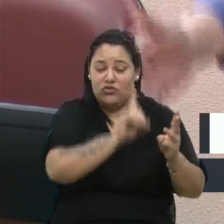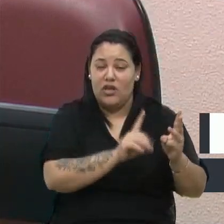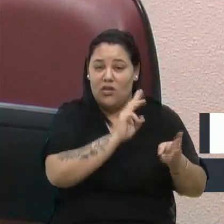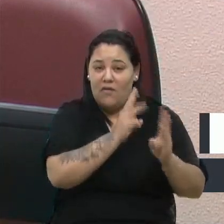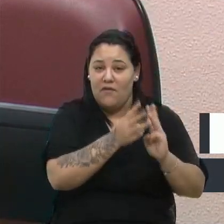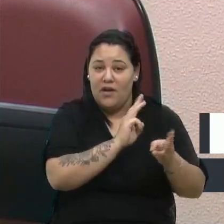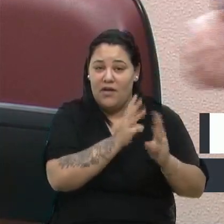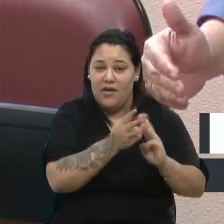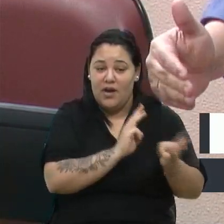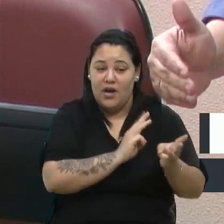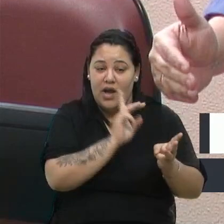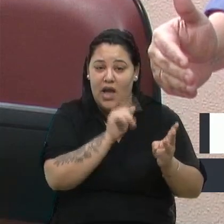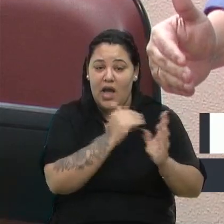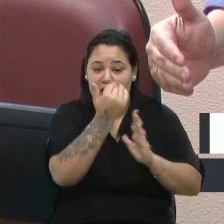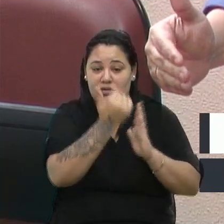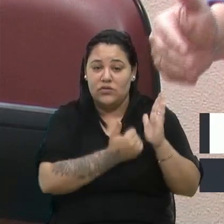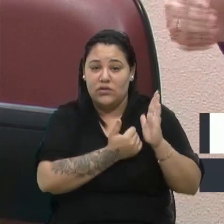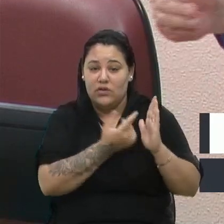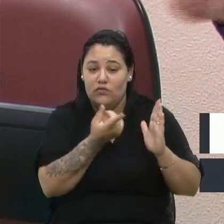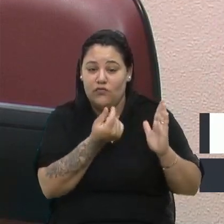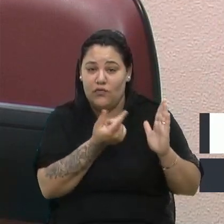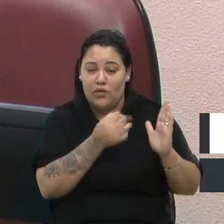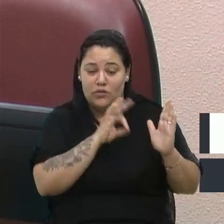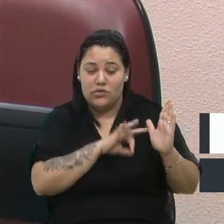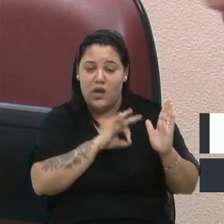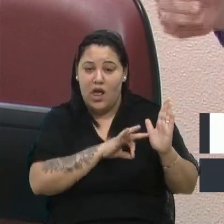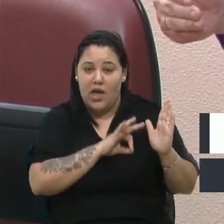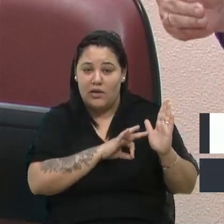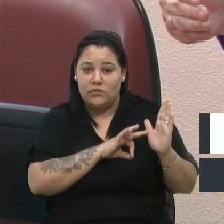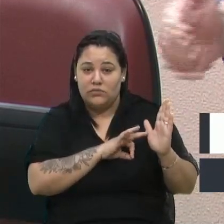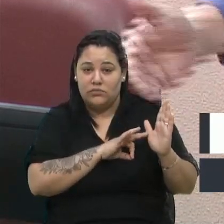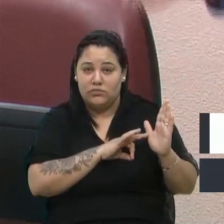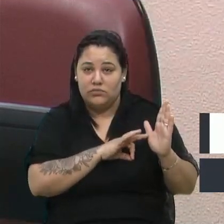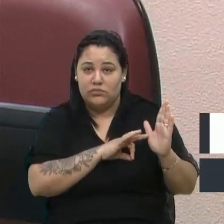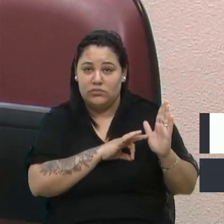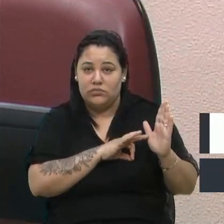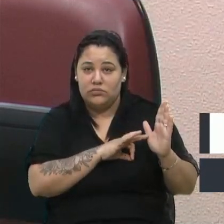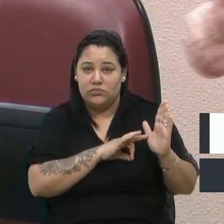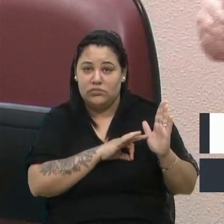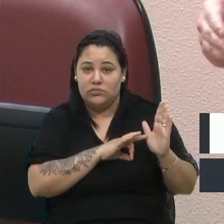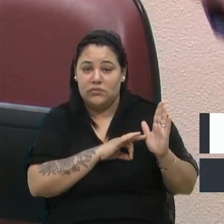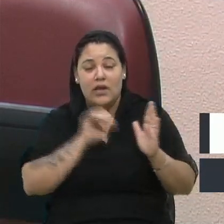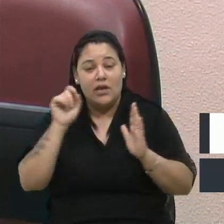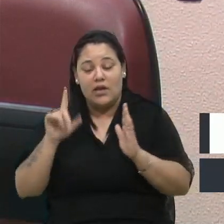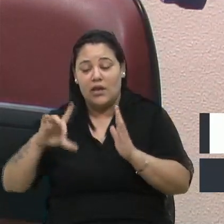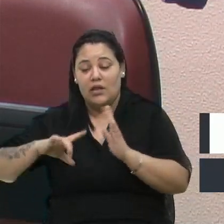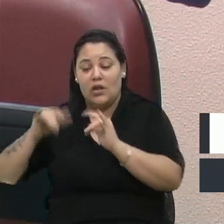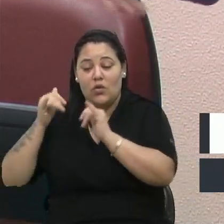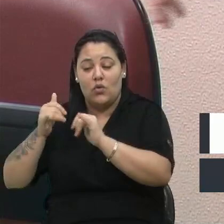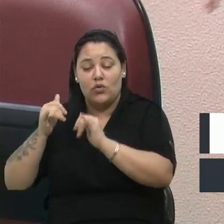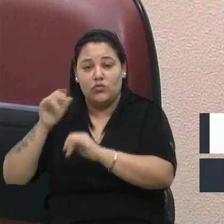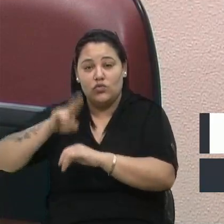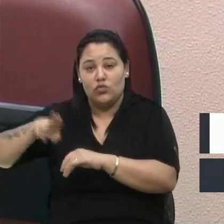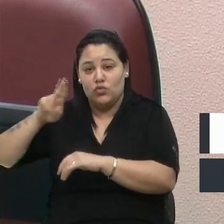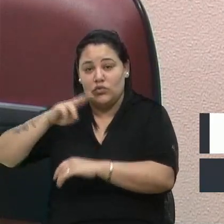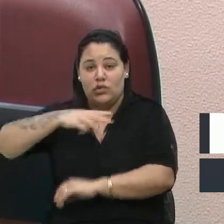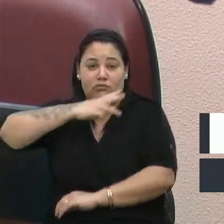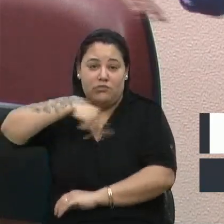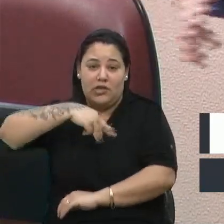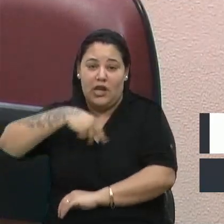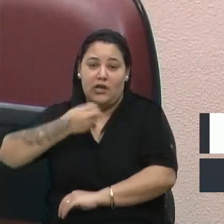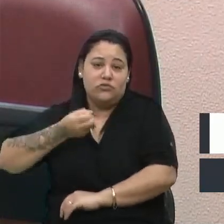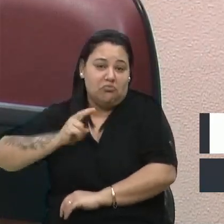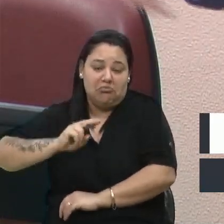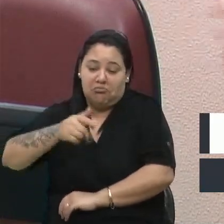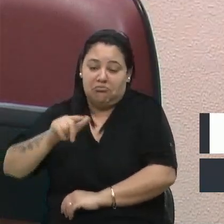ele é descontado aquele valor lá que ele não recebe do Vale Transporte. E quem tem o Vale Transporte ocupa a Visat, ou ocupa, enfim,